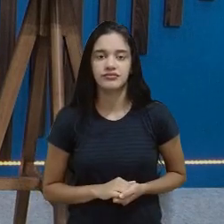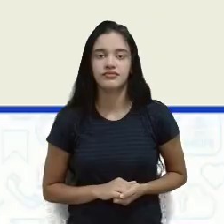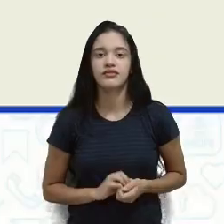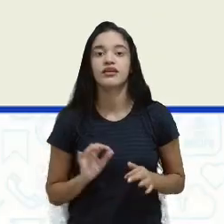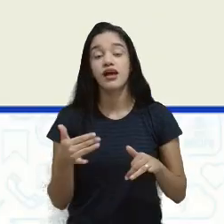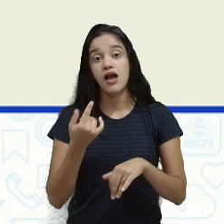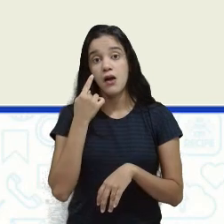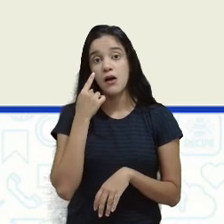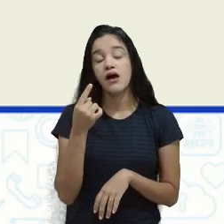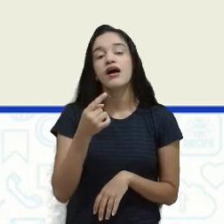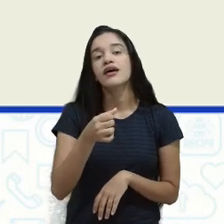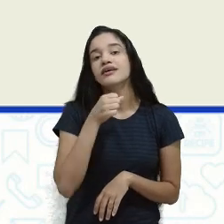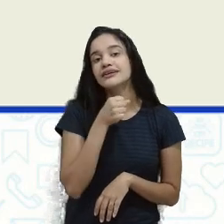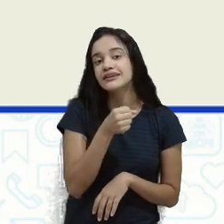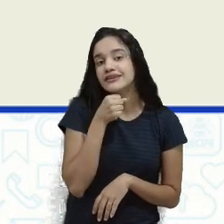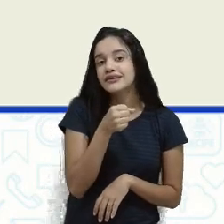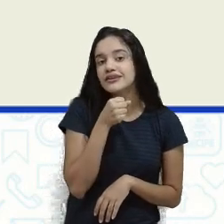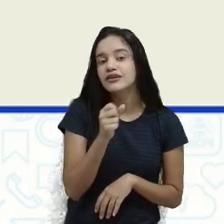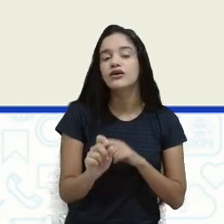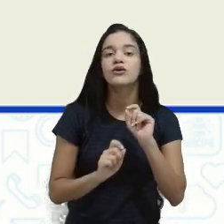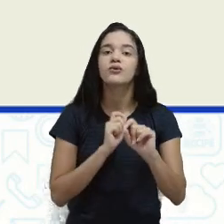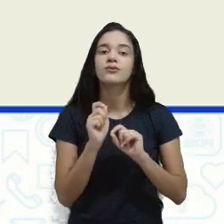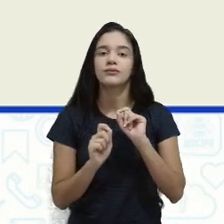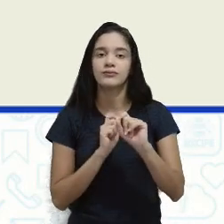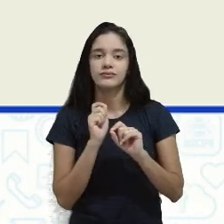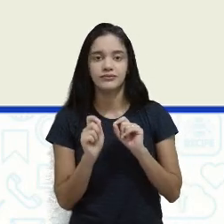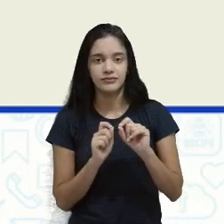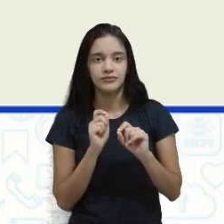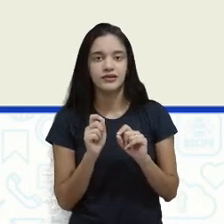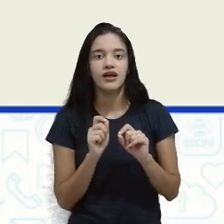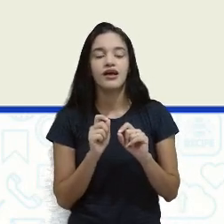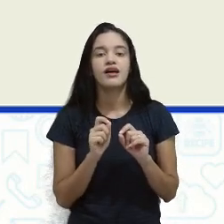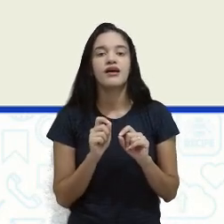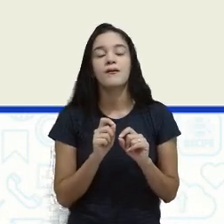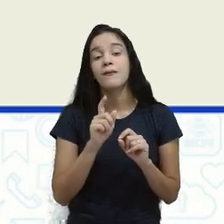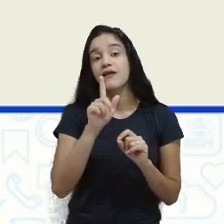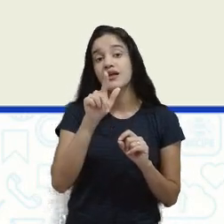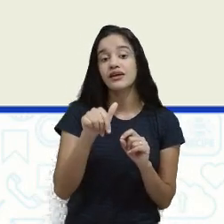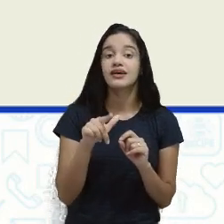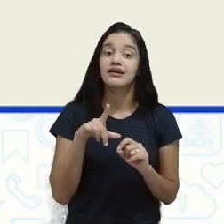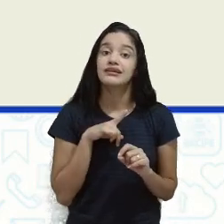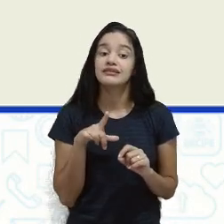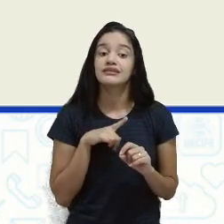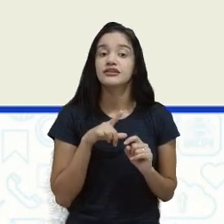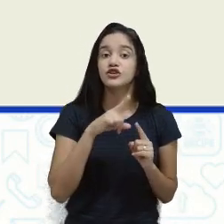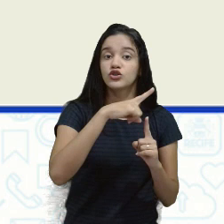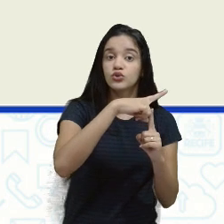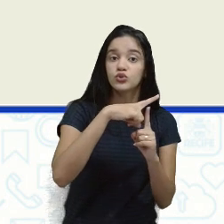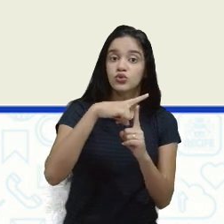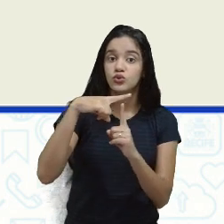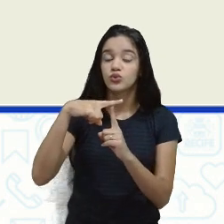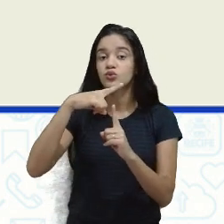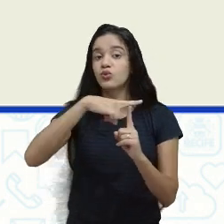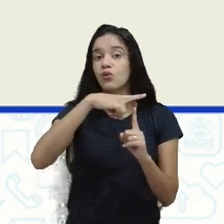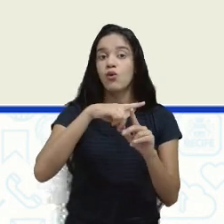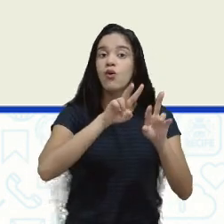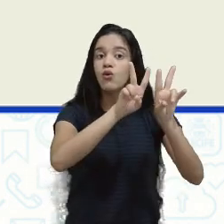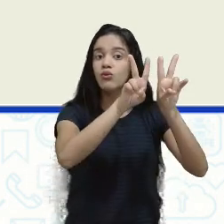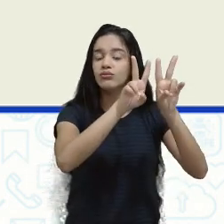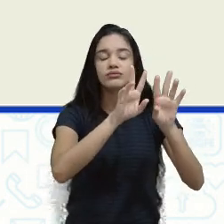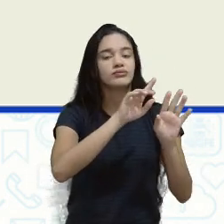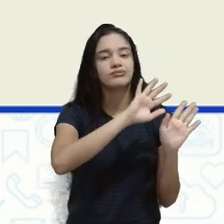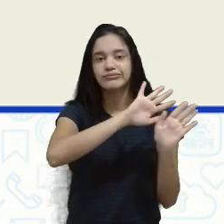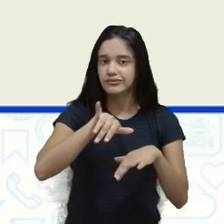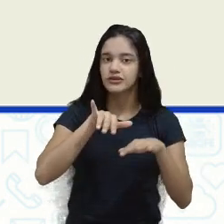Então, a entrevista é geralmente precedida por um título e, por vez,